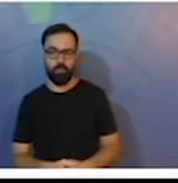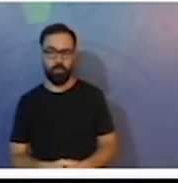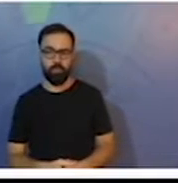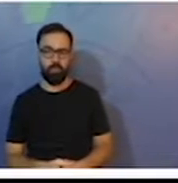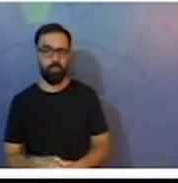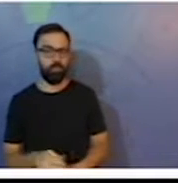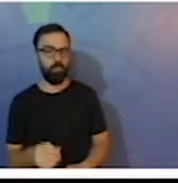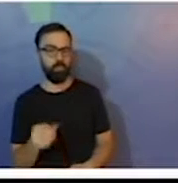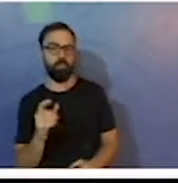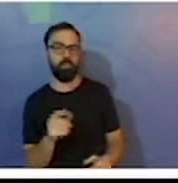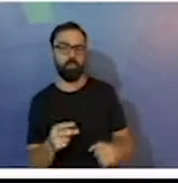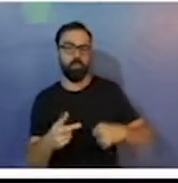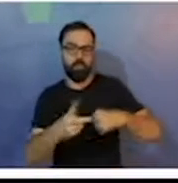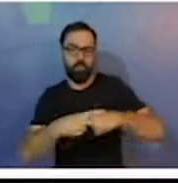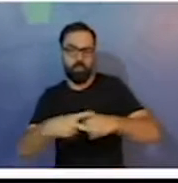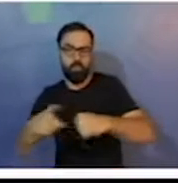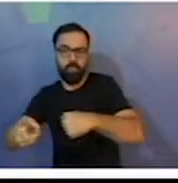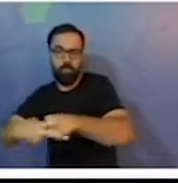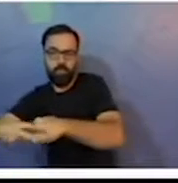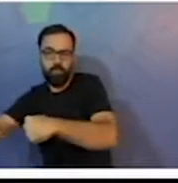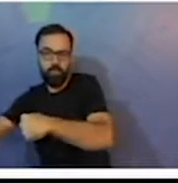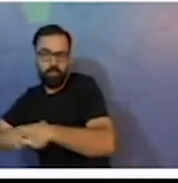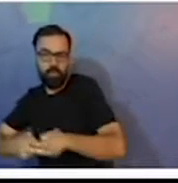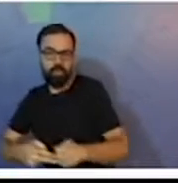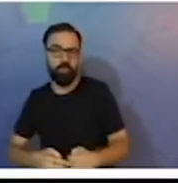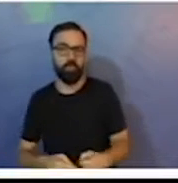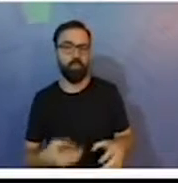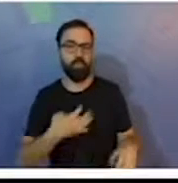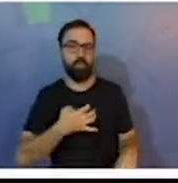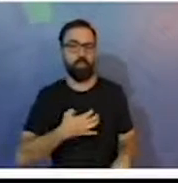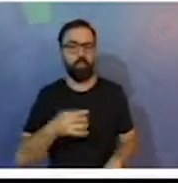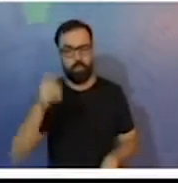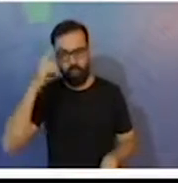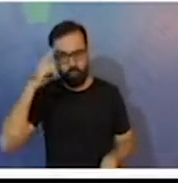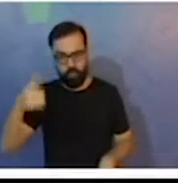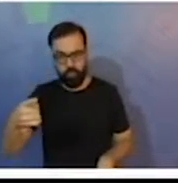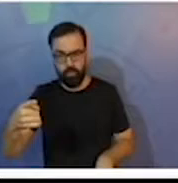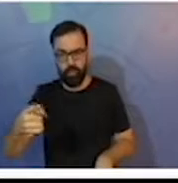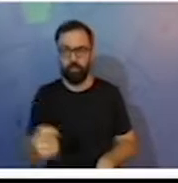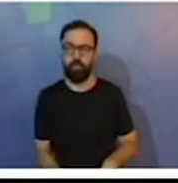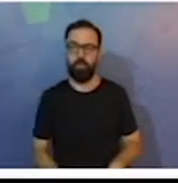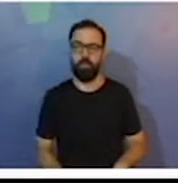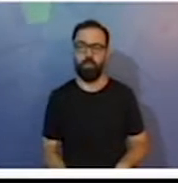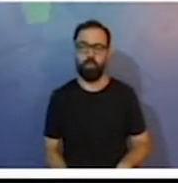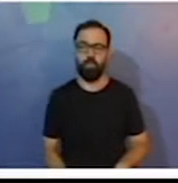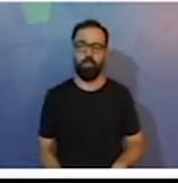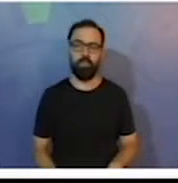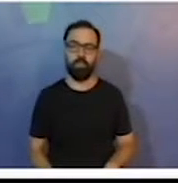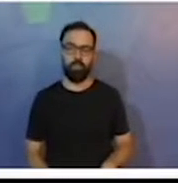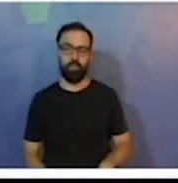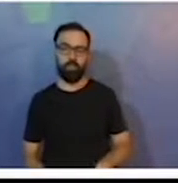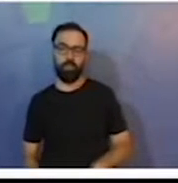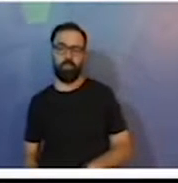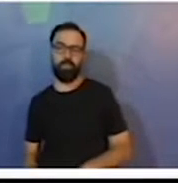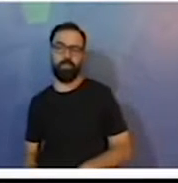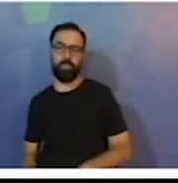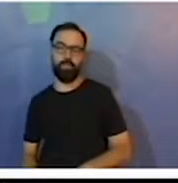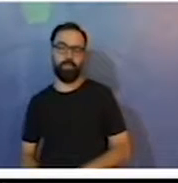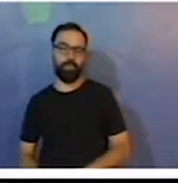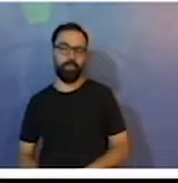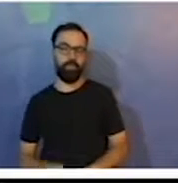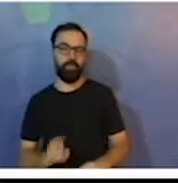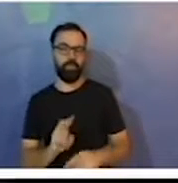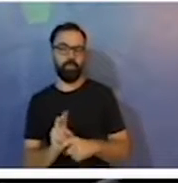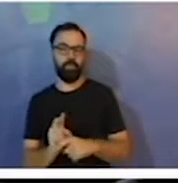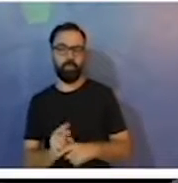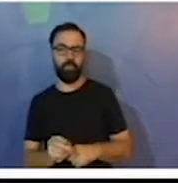eu tenho grifado vários os nossos verbos no imperativo da teto que já tá te dando ordem o